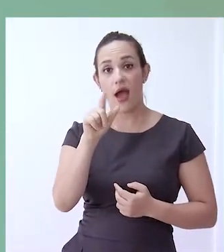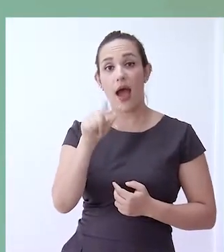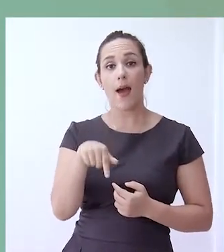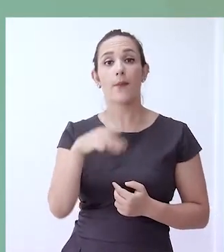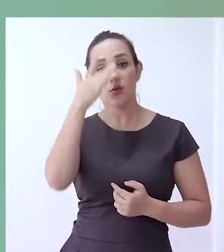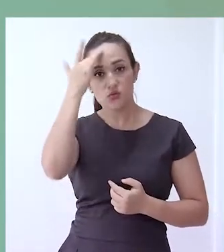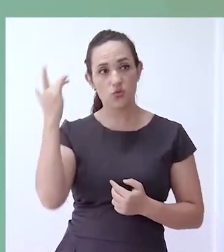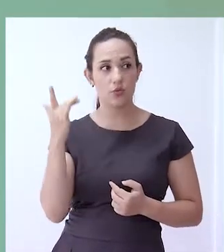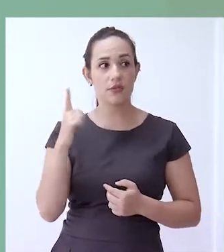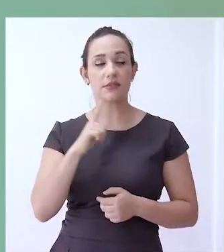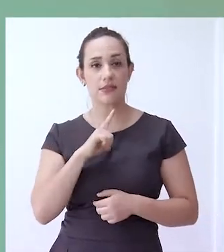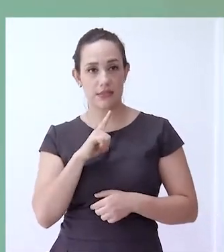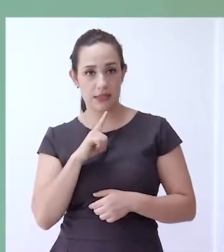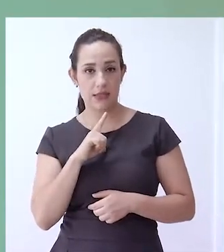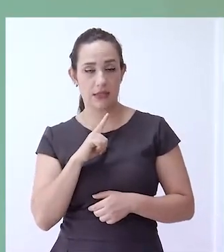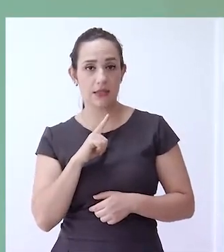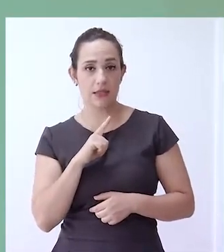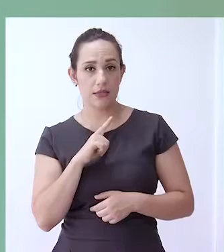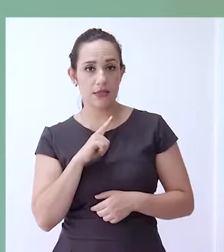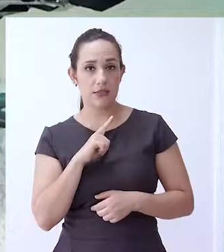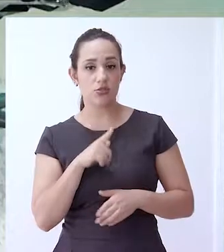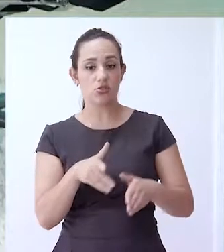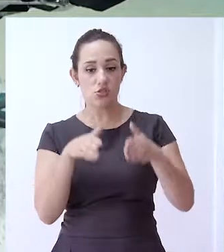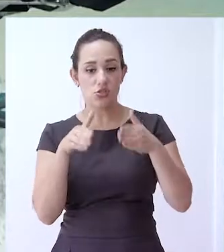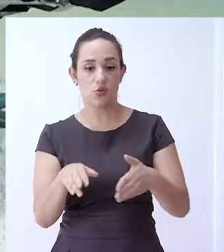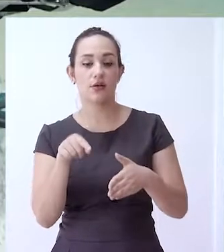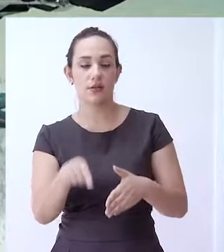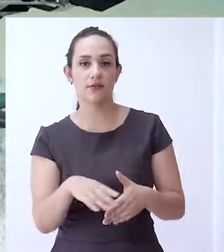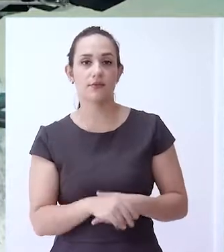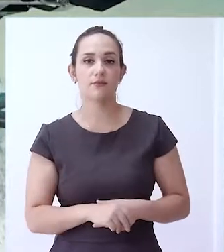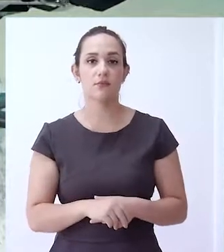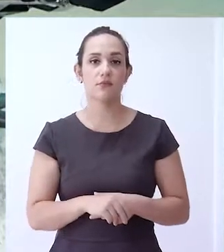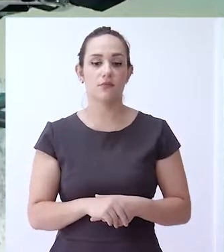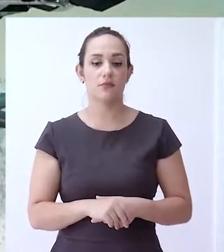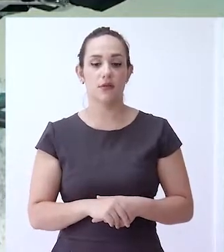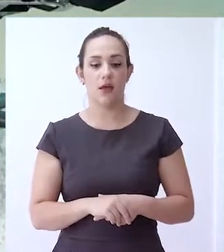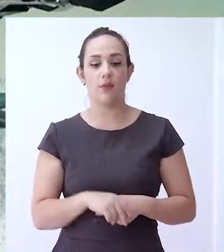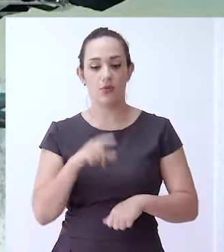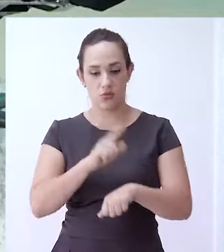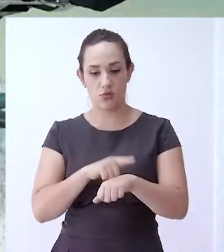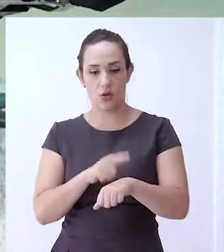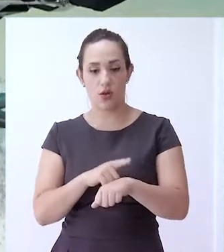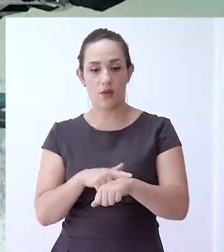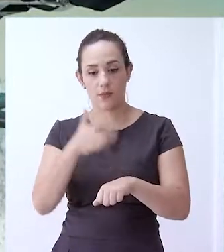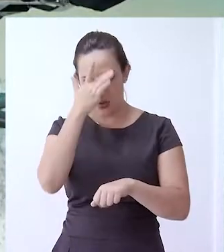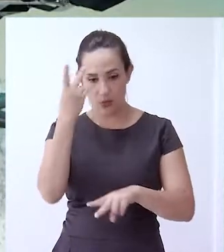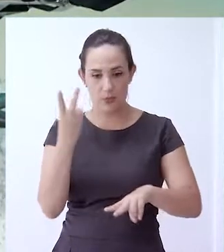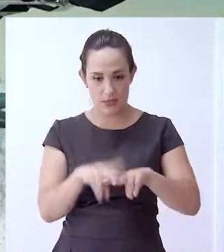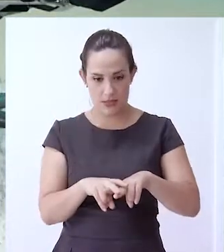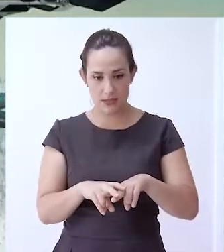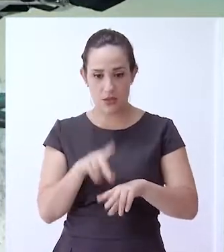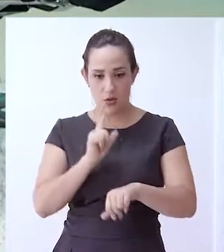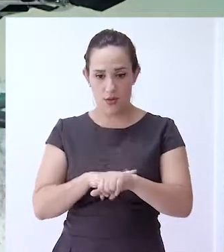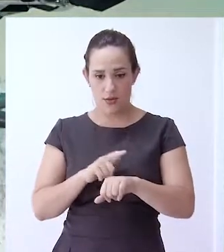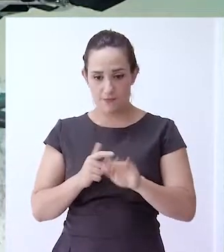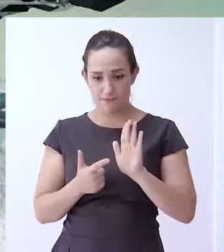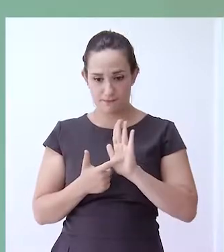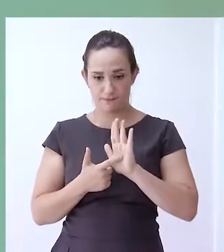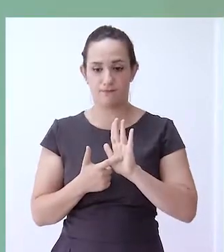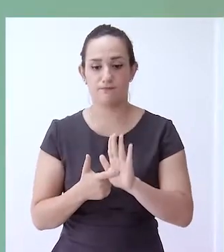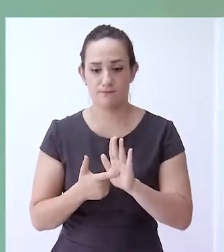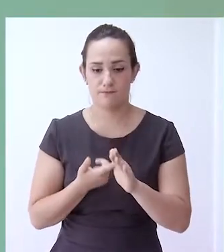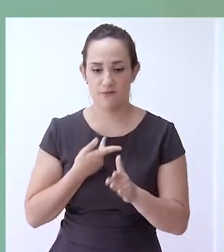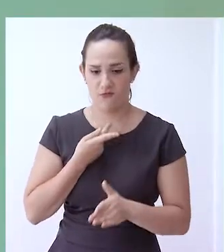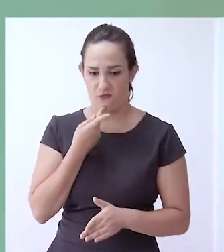fazer com que aquela pessoa que chega ali possa narrar a situação pela qual ela passou. Então eu vislumbro que a partir do momento